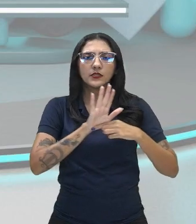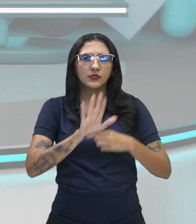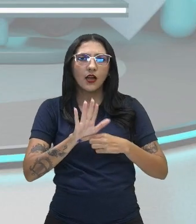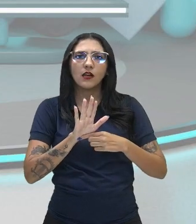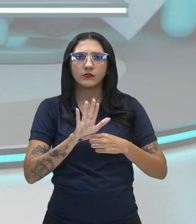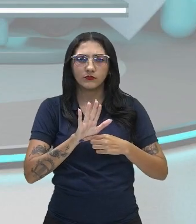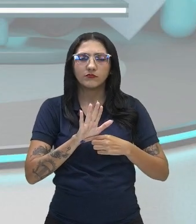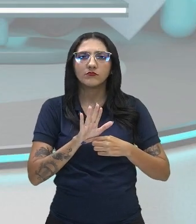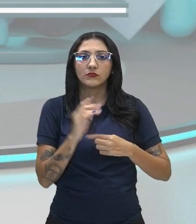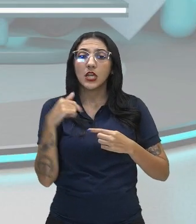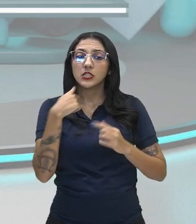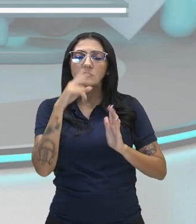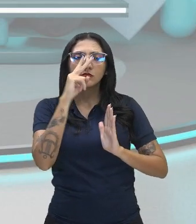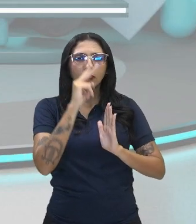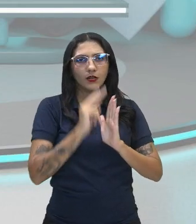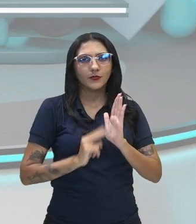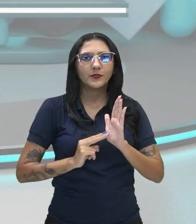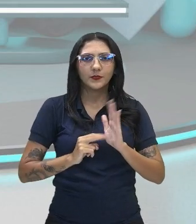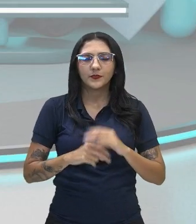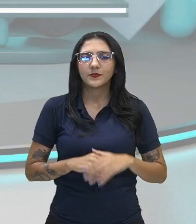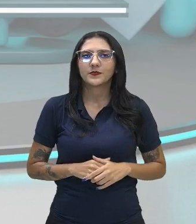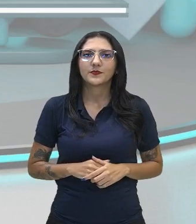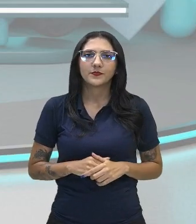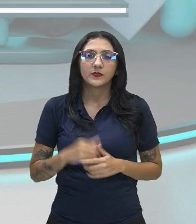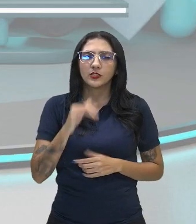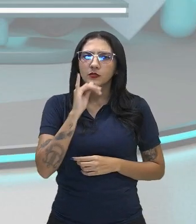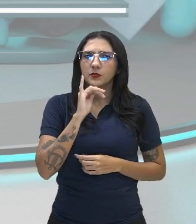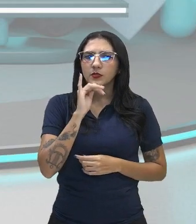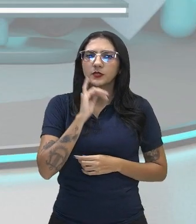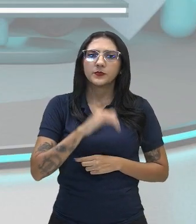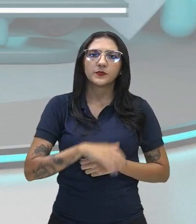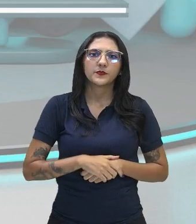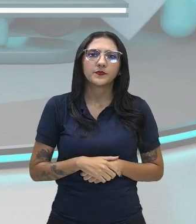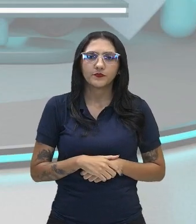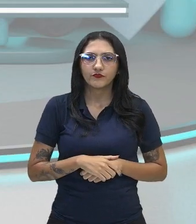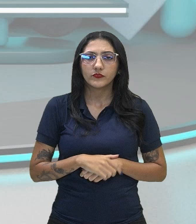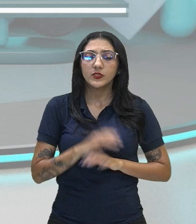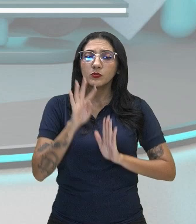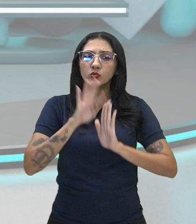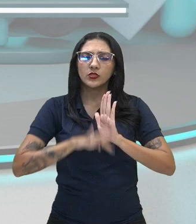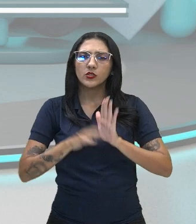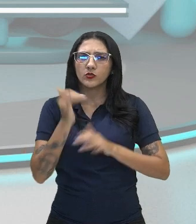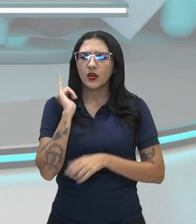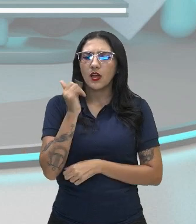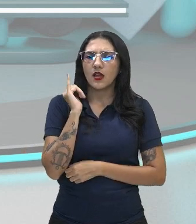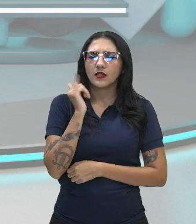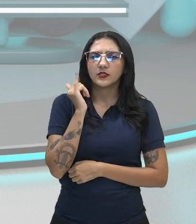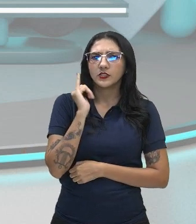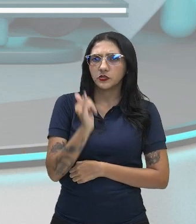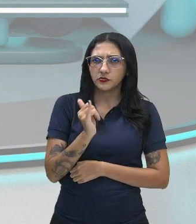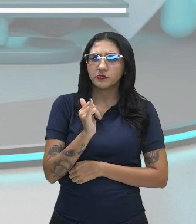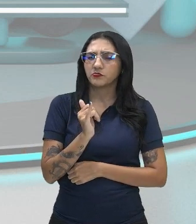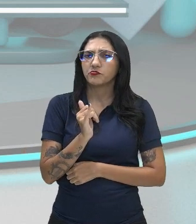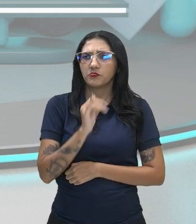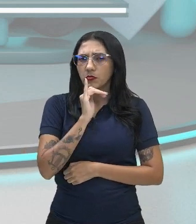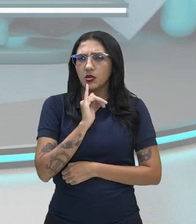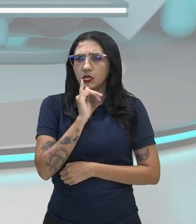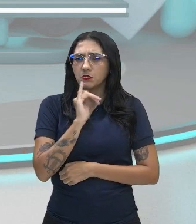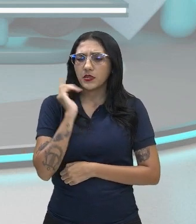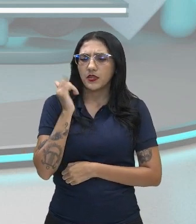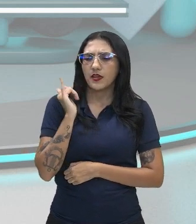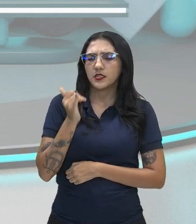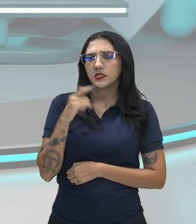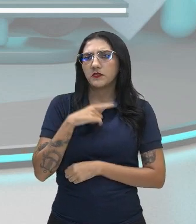são apresentadas. Por exemplo, um texto narrativo. Um texto narrativo, ele pode ter